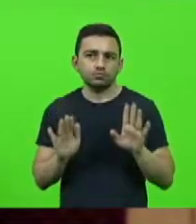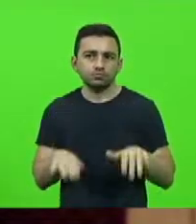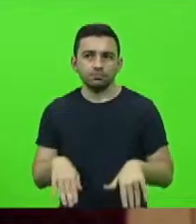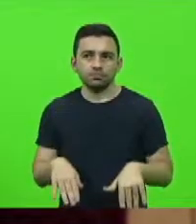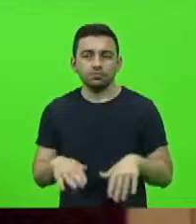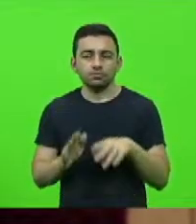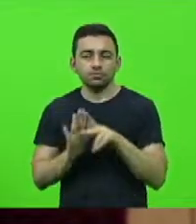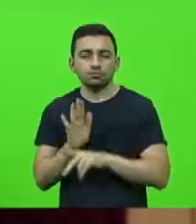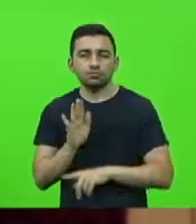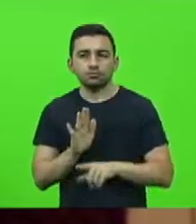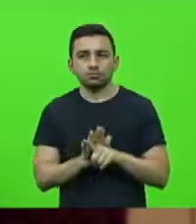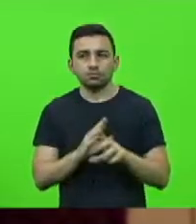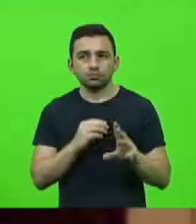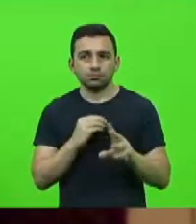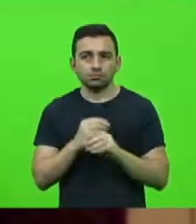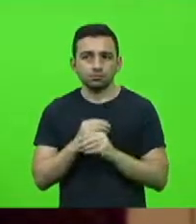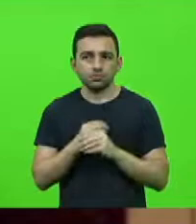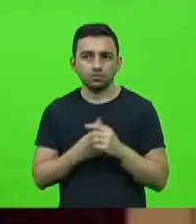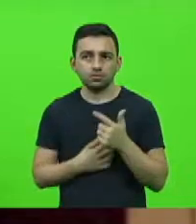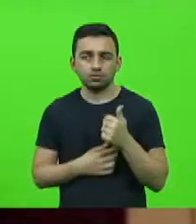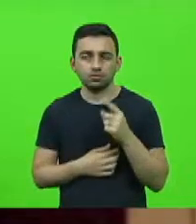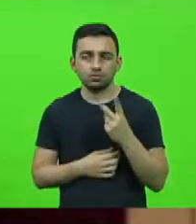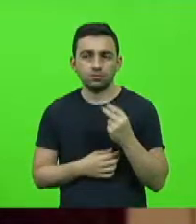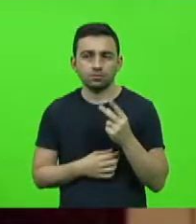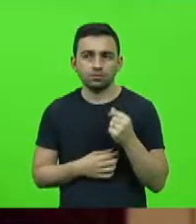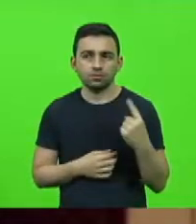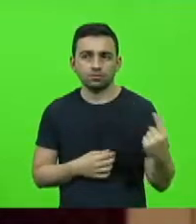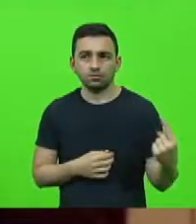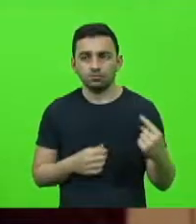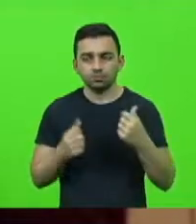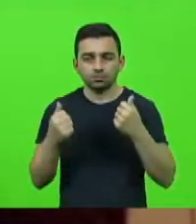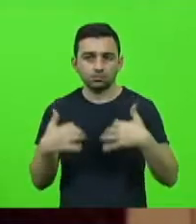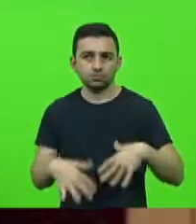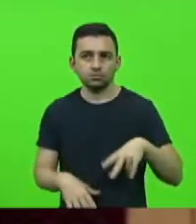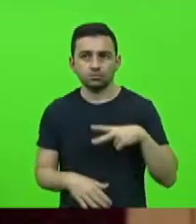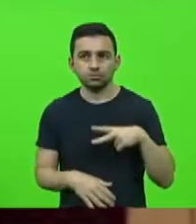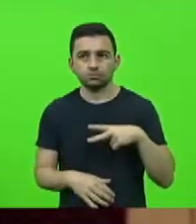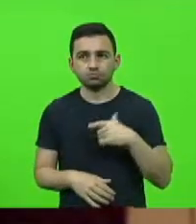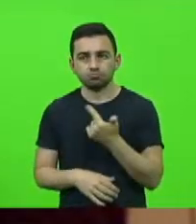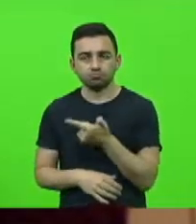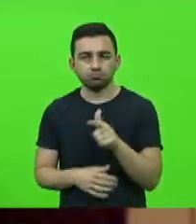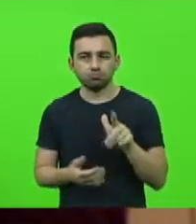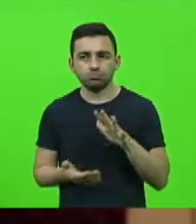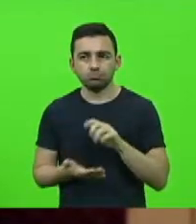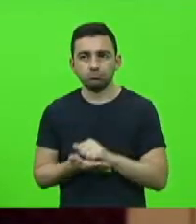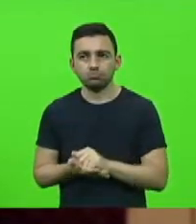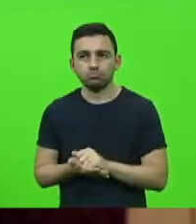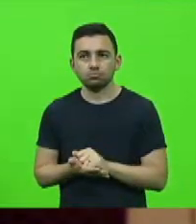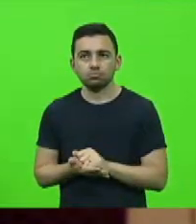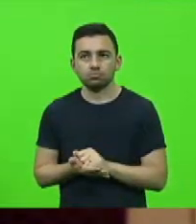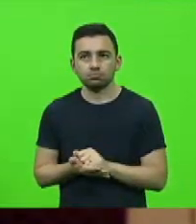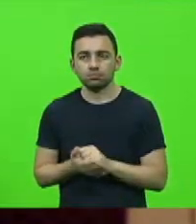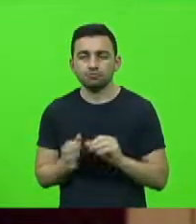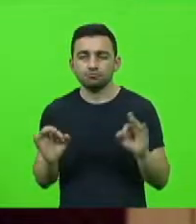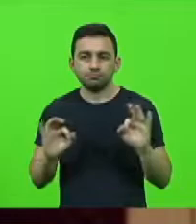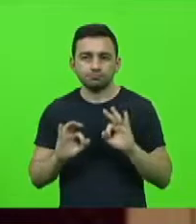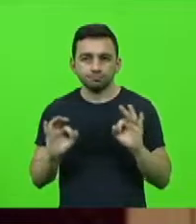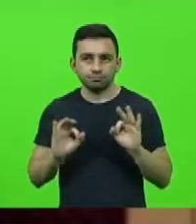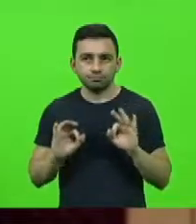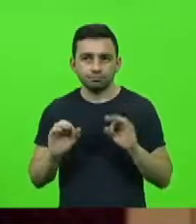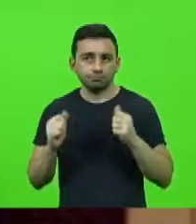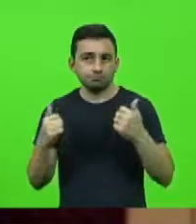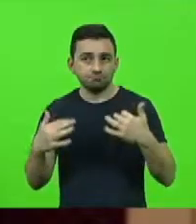ao projeto de lei complementar número 12/2021. Explicações pessoais. Não houve oradores inscritos. Nada mais havendo a tratar, o